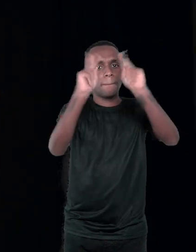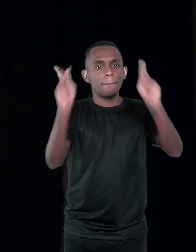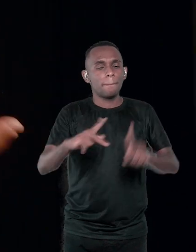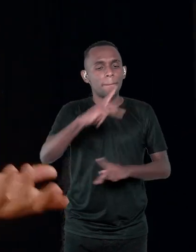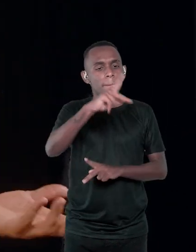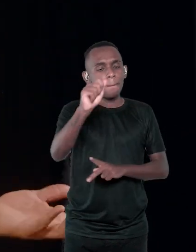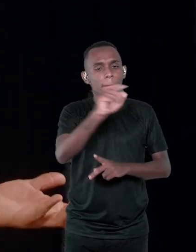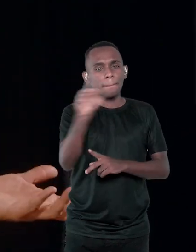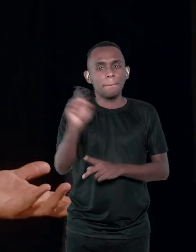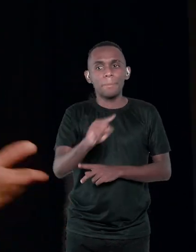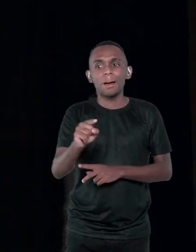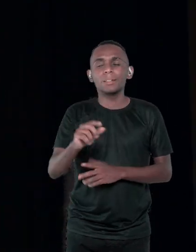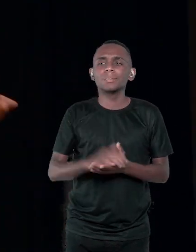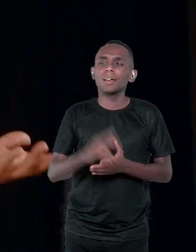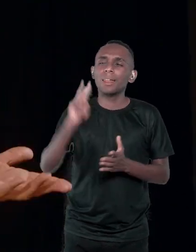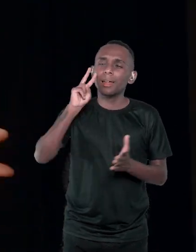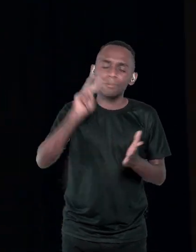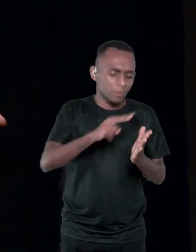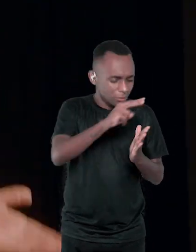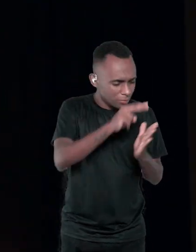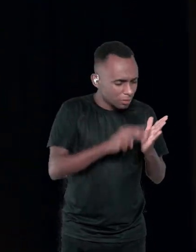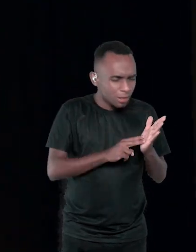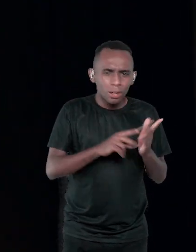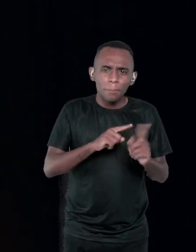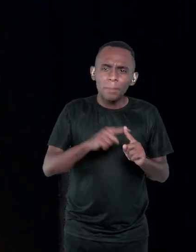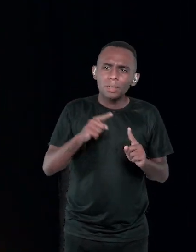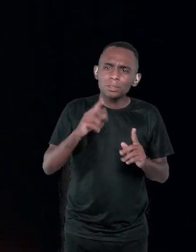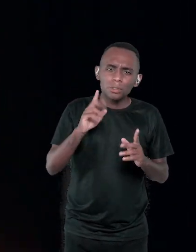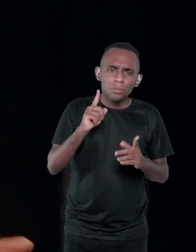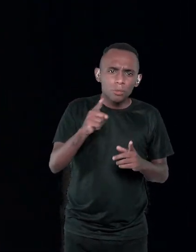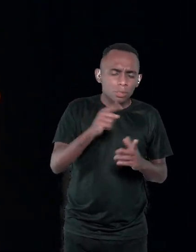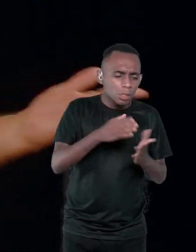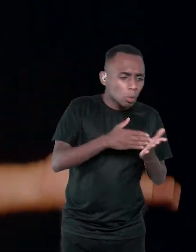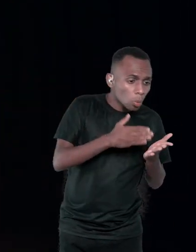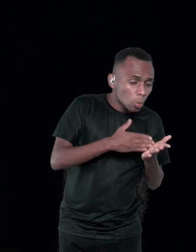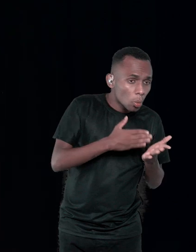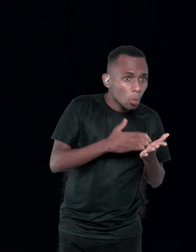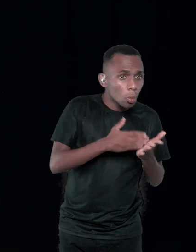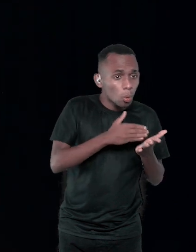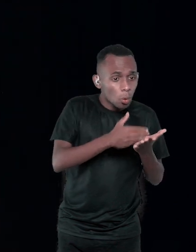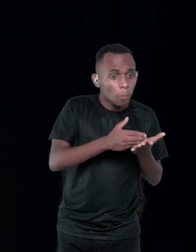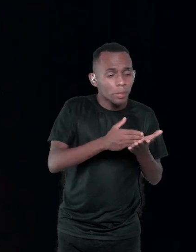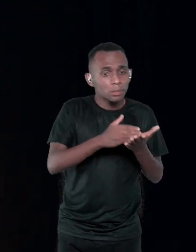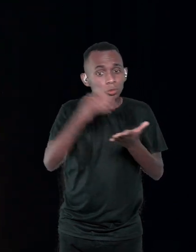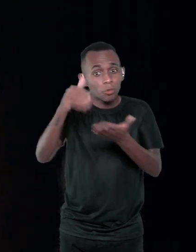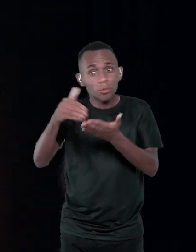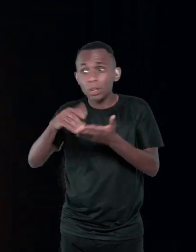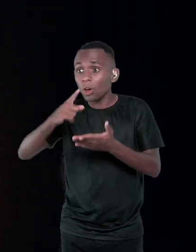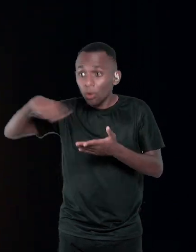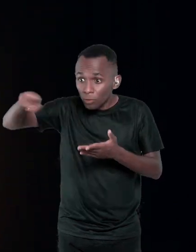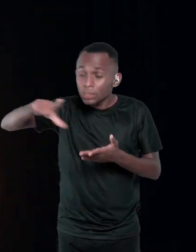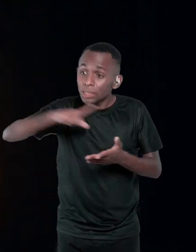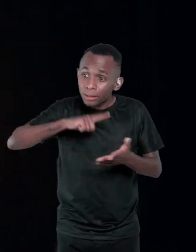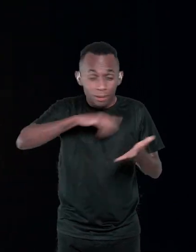quando leu isso, ela ficou muito emocionada. Ela falou assim, mas você está no começo e no fim do livro. Eu falei, você está em toda a página. Você quer o quê?